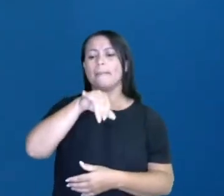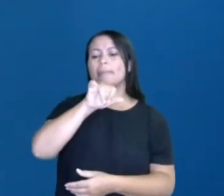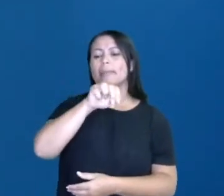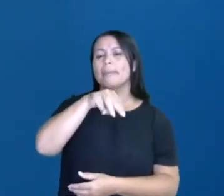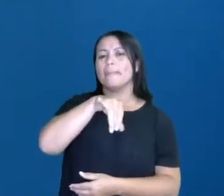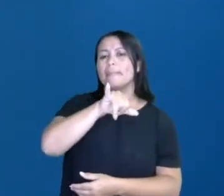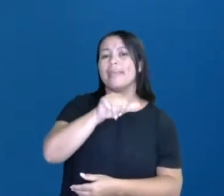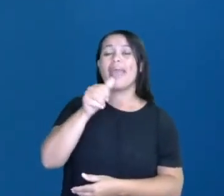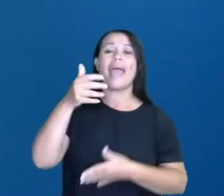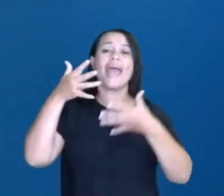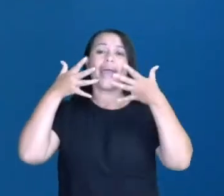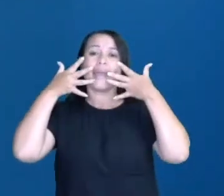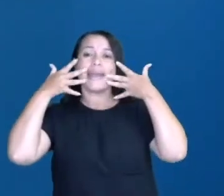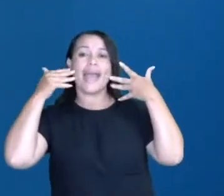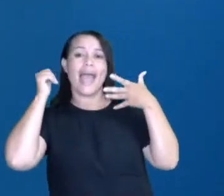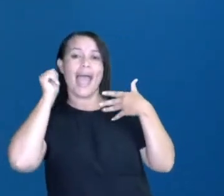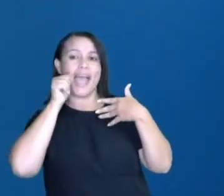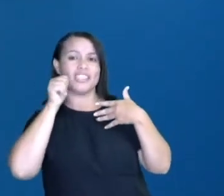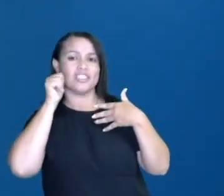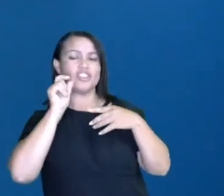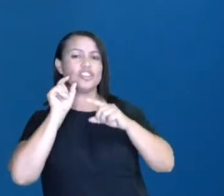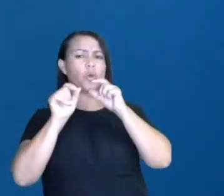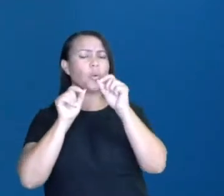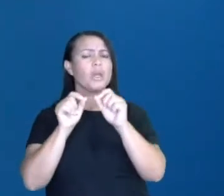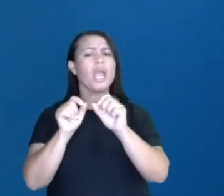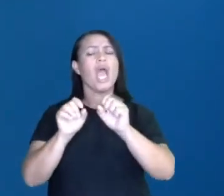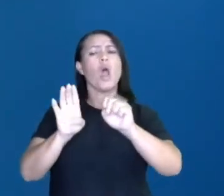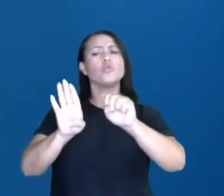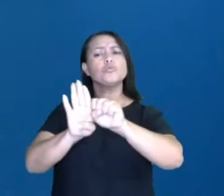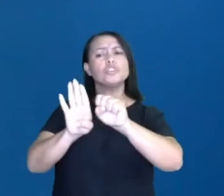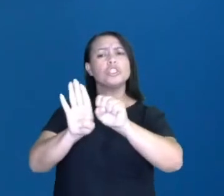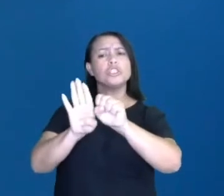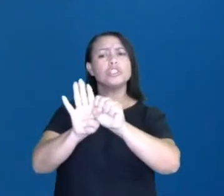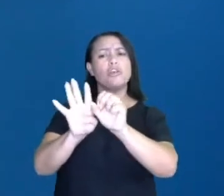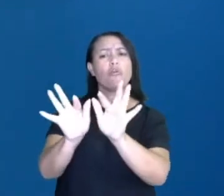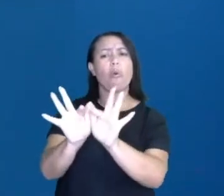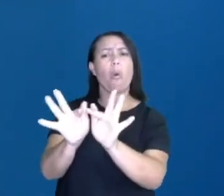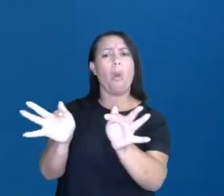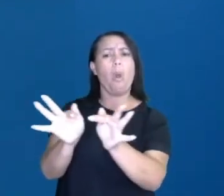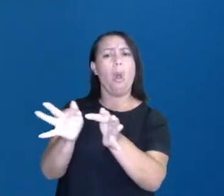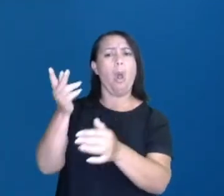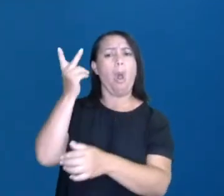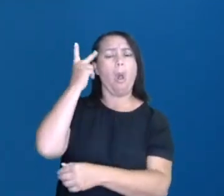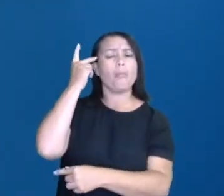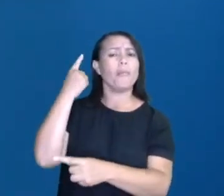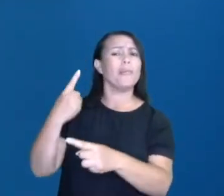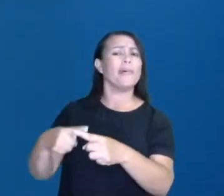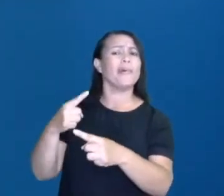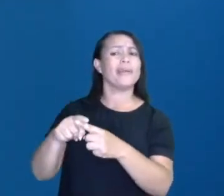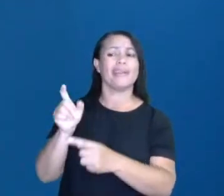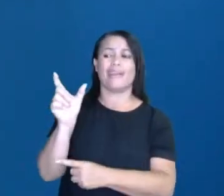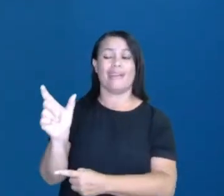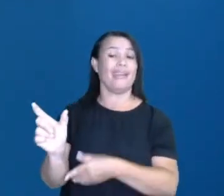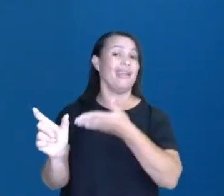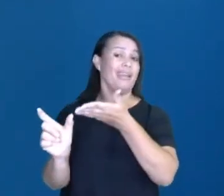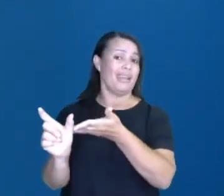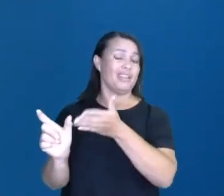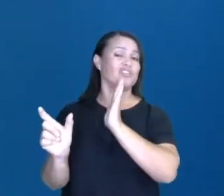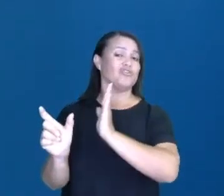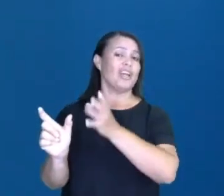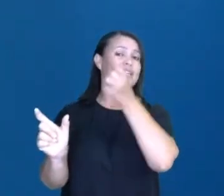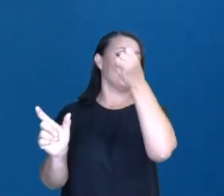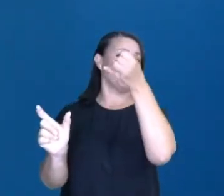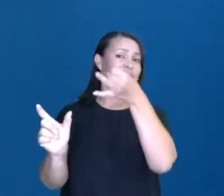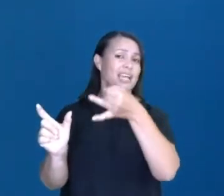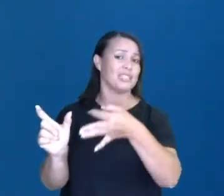Gatinha, ele vai ser um substantivo comum. Por quê? Ele generaliza